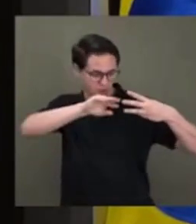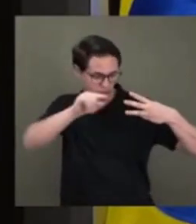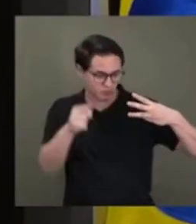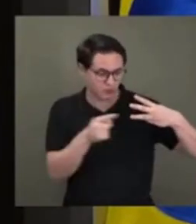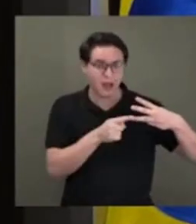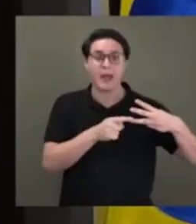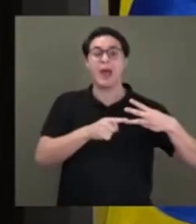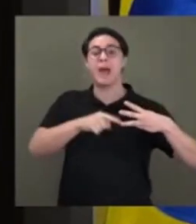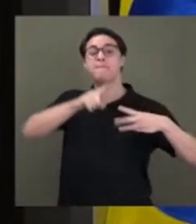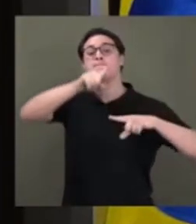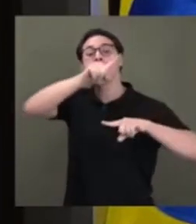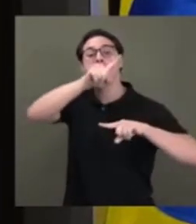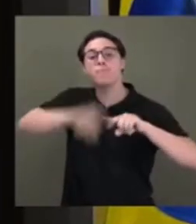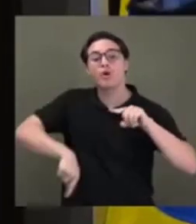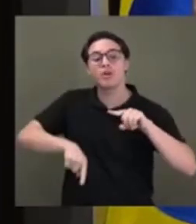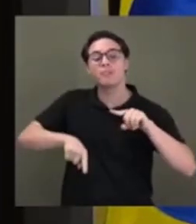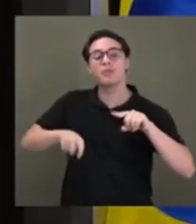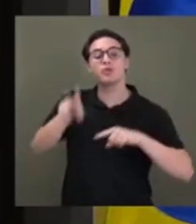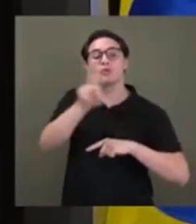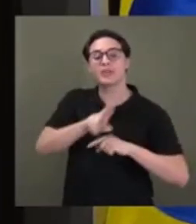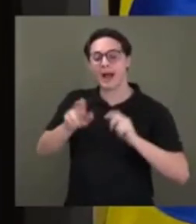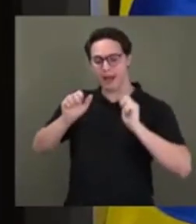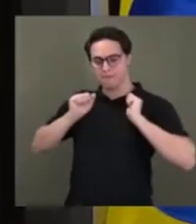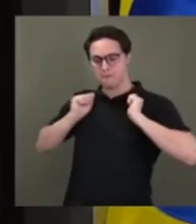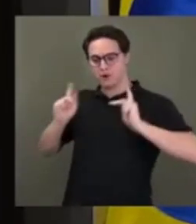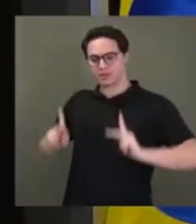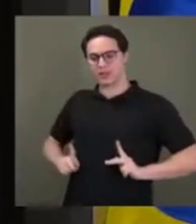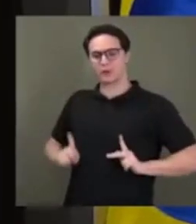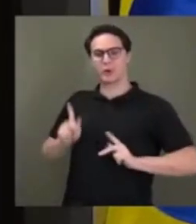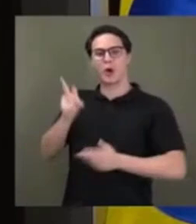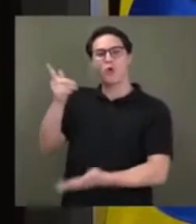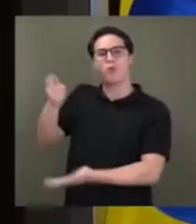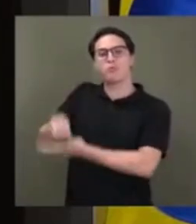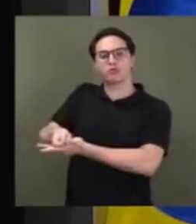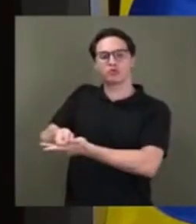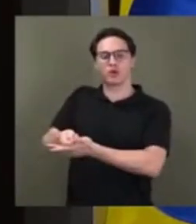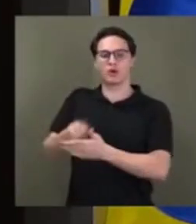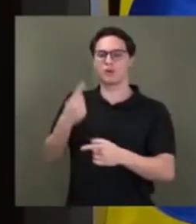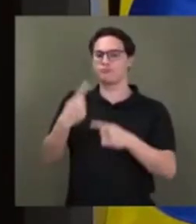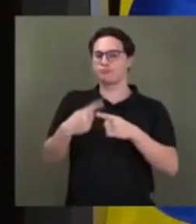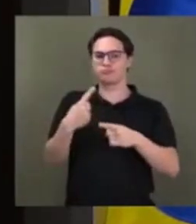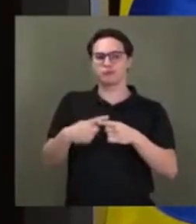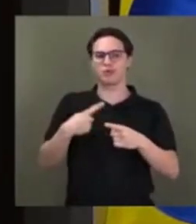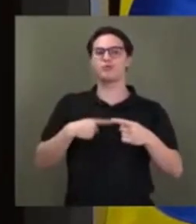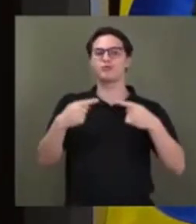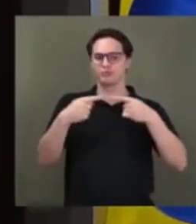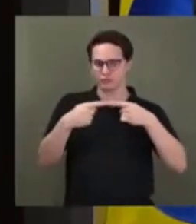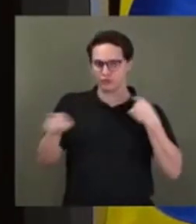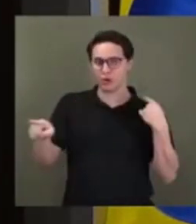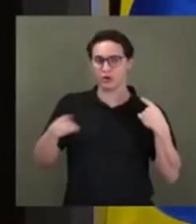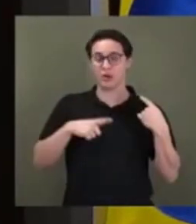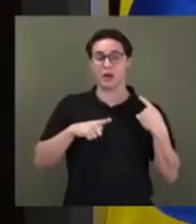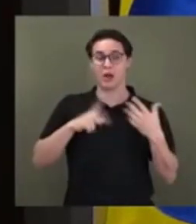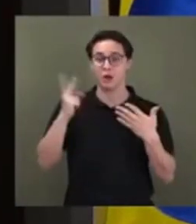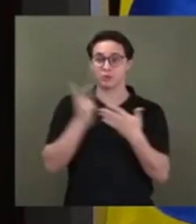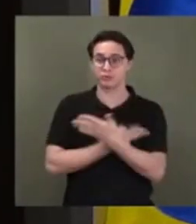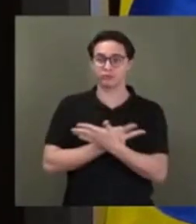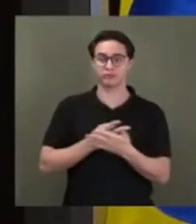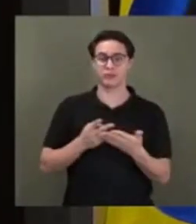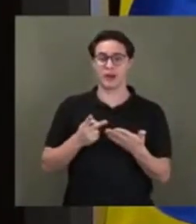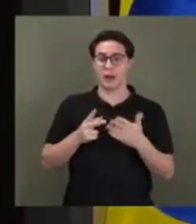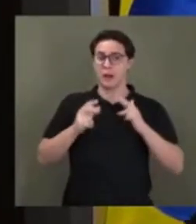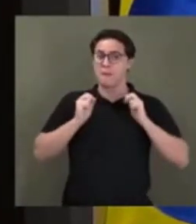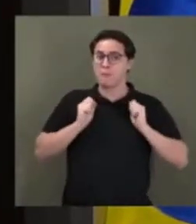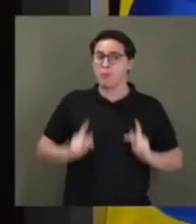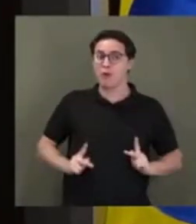aposentadoria compulsória como sanção, porque é uma incompatibilidade semântica, ontológica, conceitual. A aposentadoria é